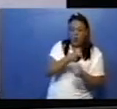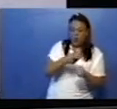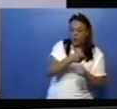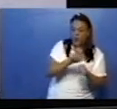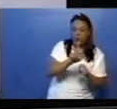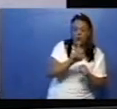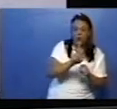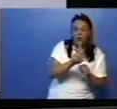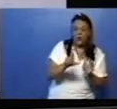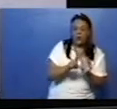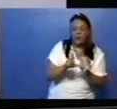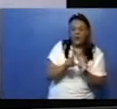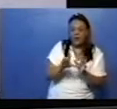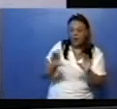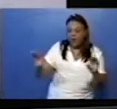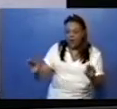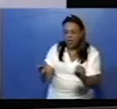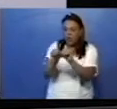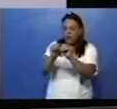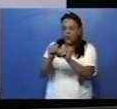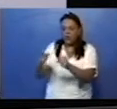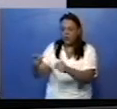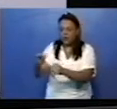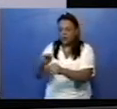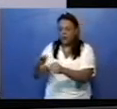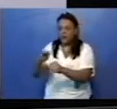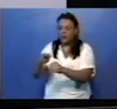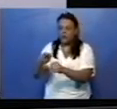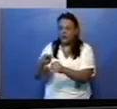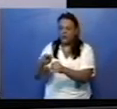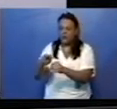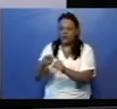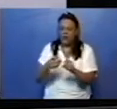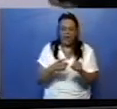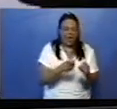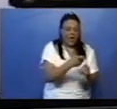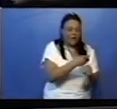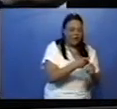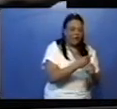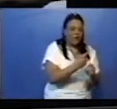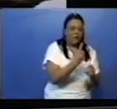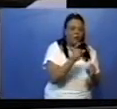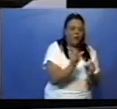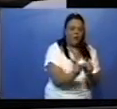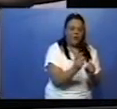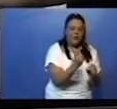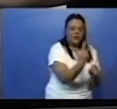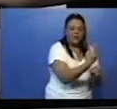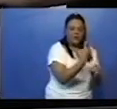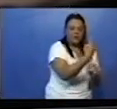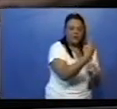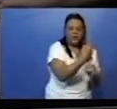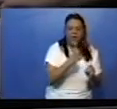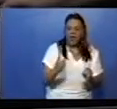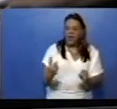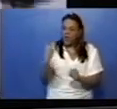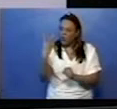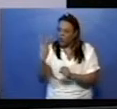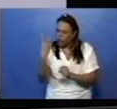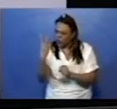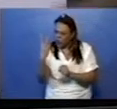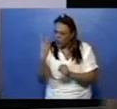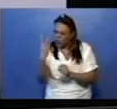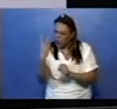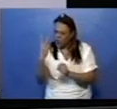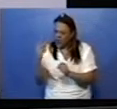uma locução adjetiva. Então, um adjetivo é uma palavra sozinha e a locução adjetiva é quando eu tenho mais de uma palavra